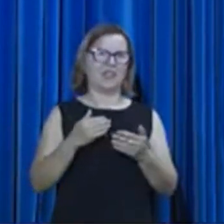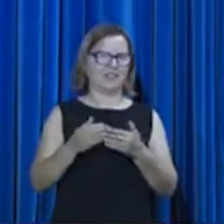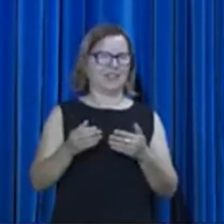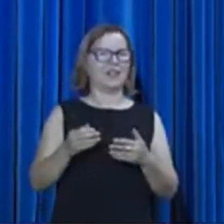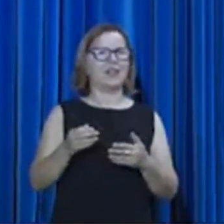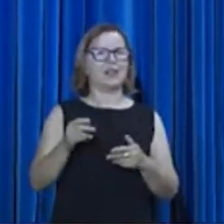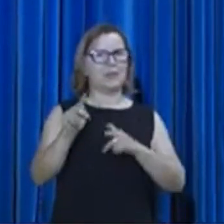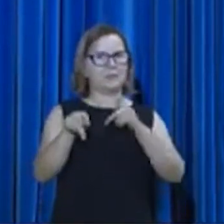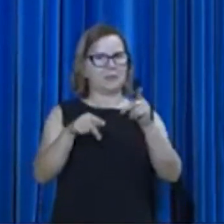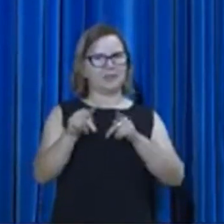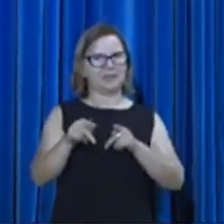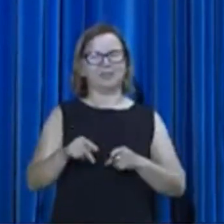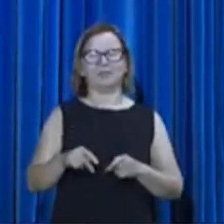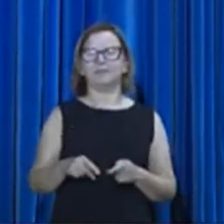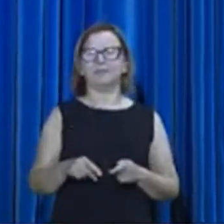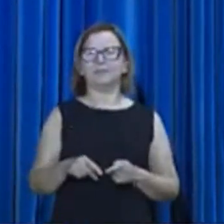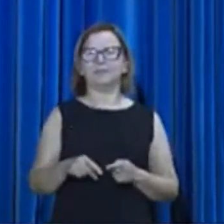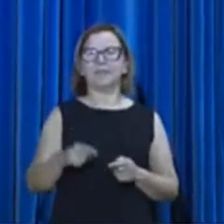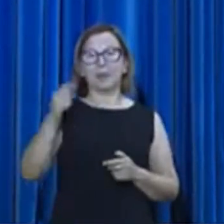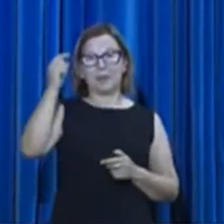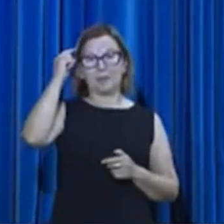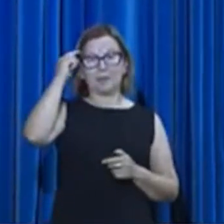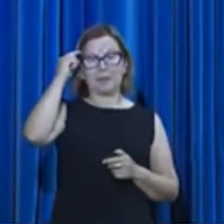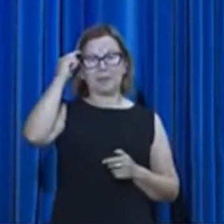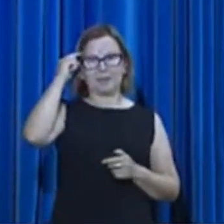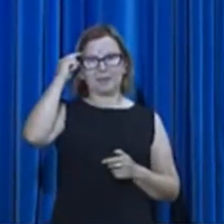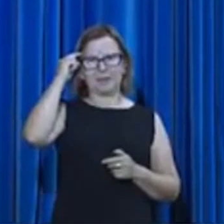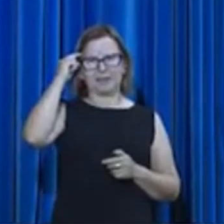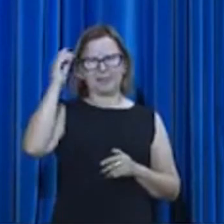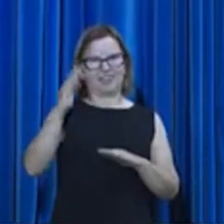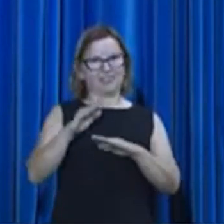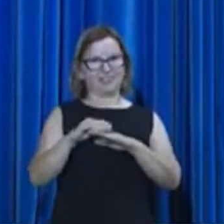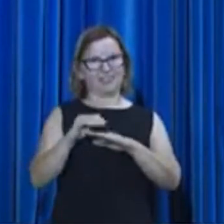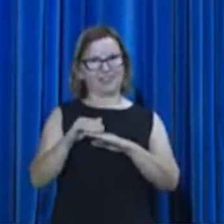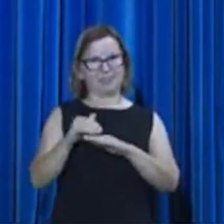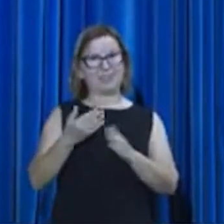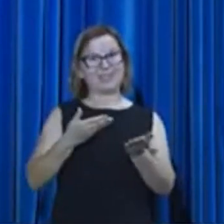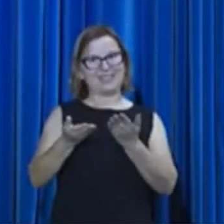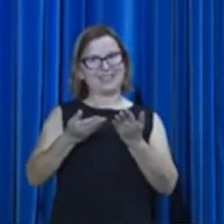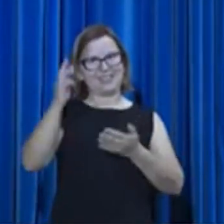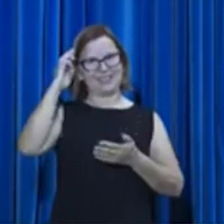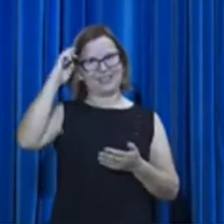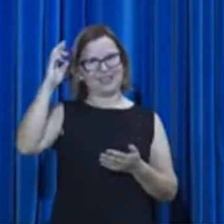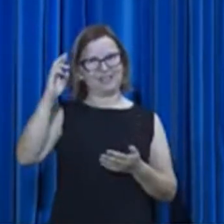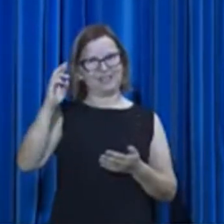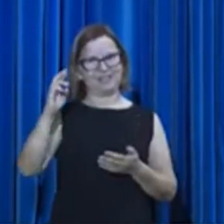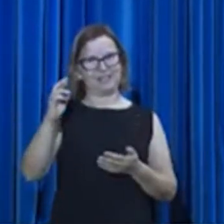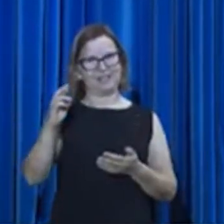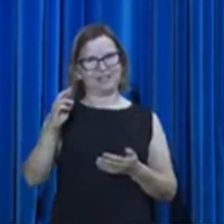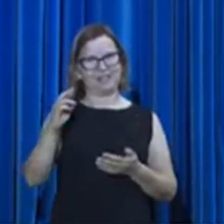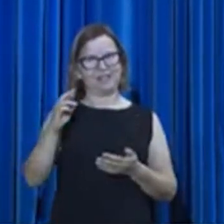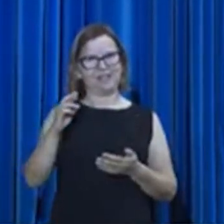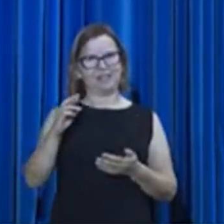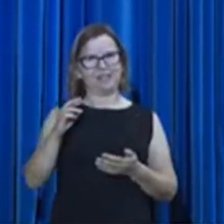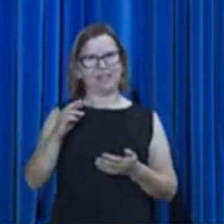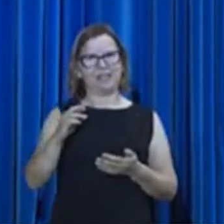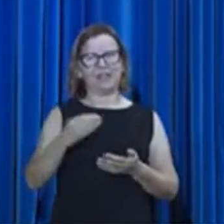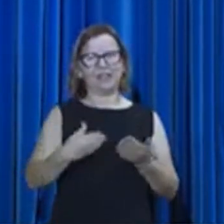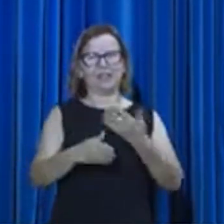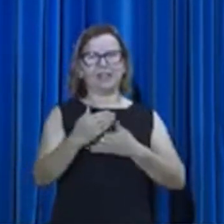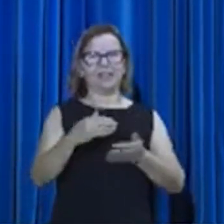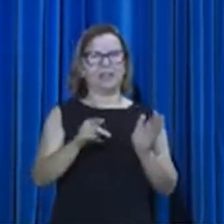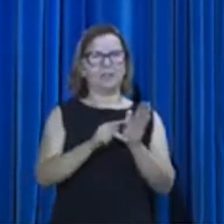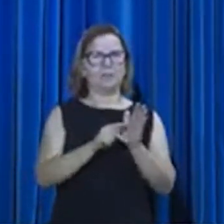que ele precisa, ou ele é chamado a servir ao Senhor com seus próprios bens, ou